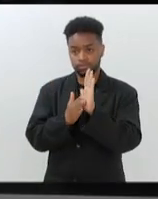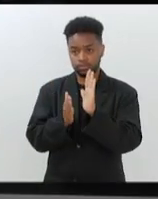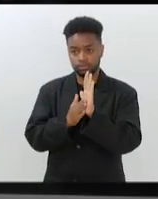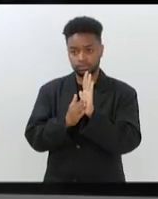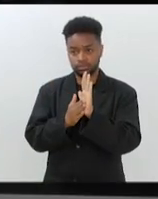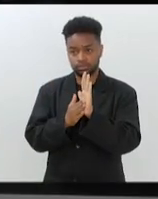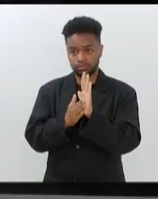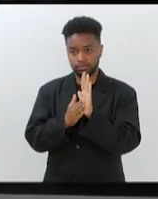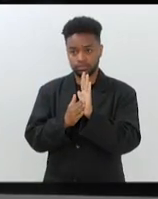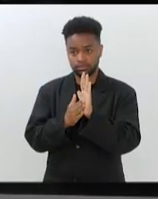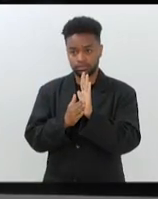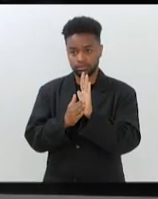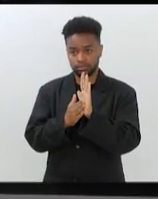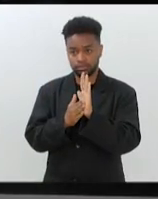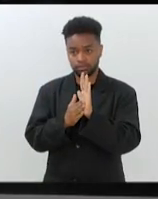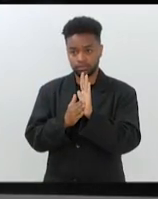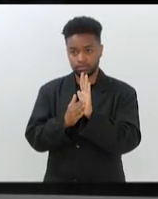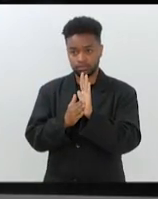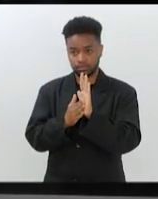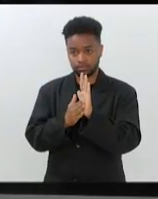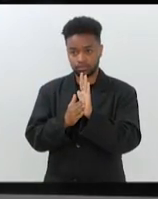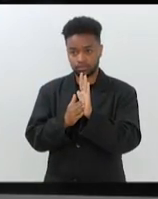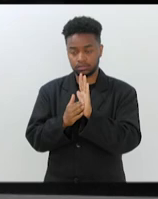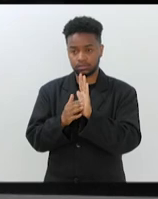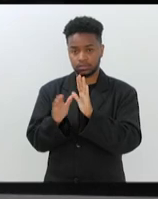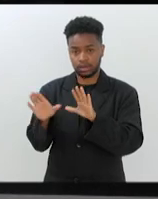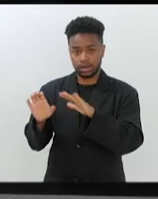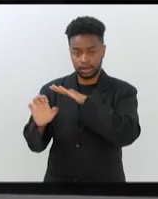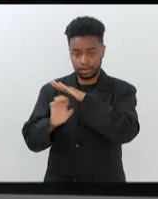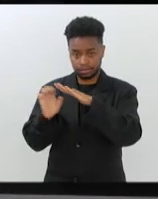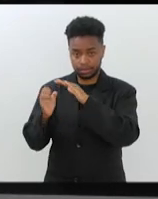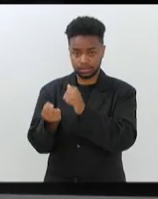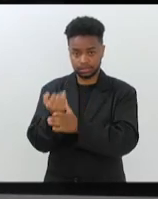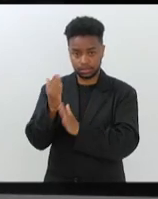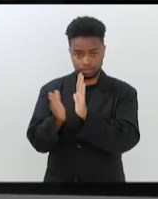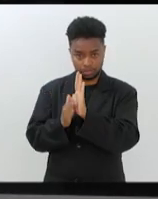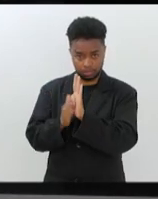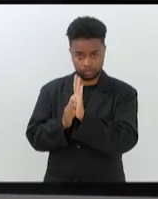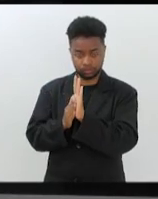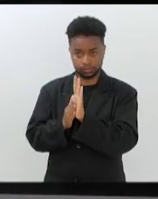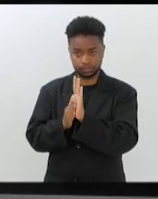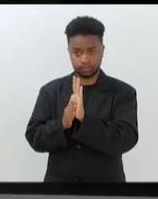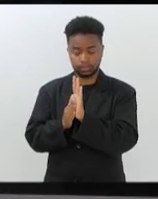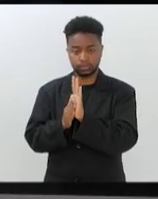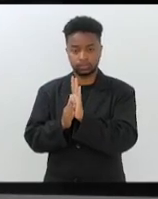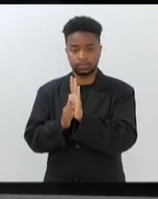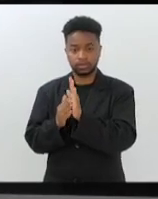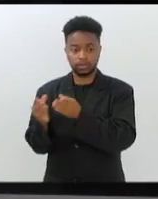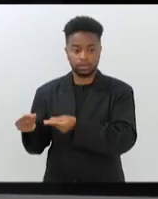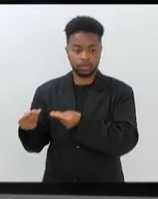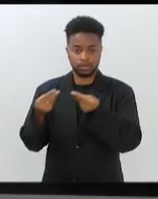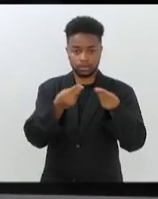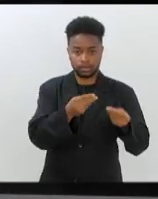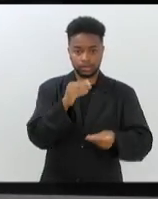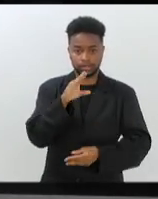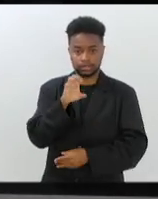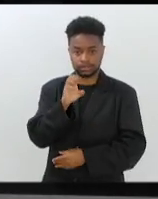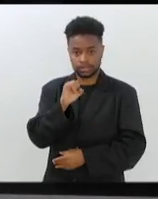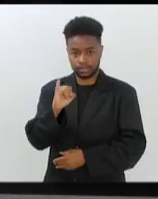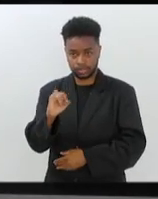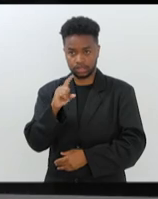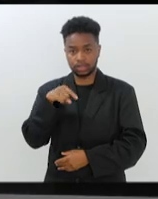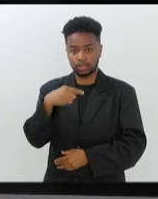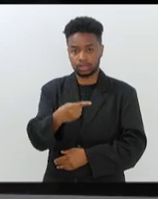proposta essa propon as empresas proponentes essa proposta vai para o sei depois entra a